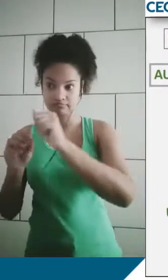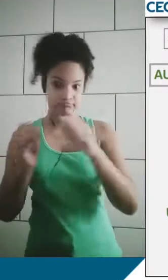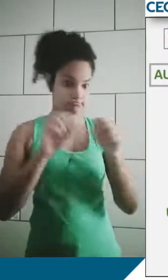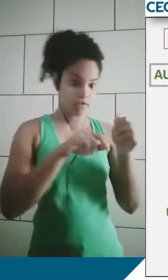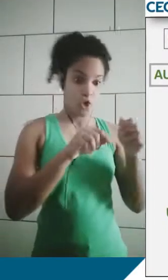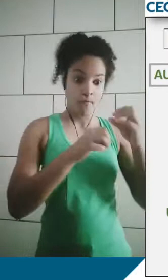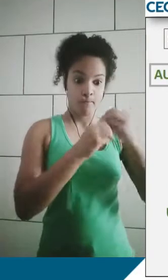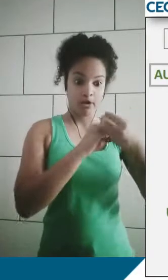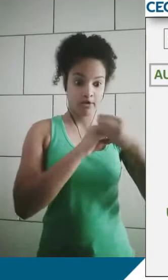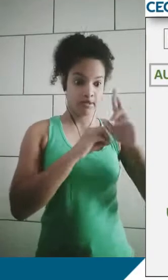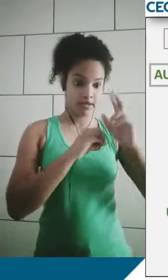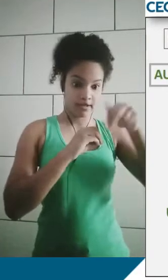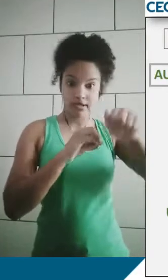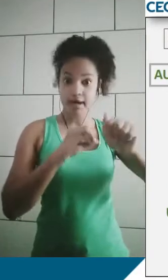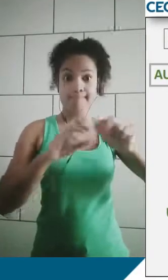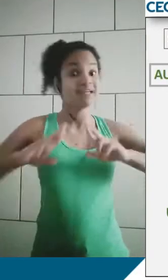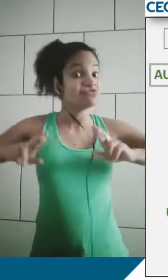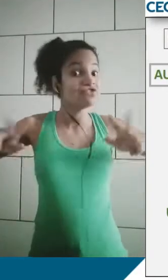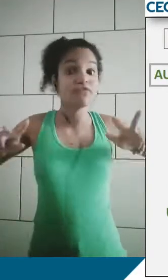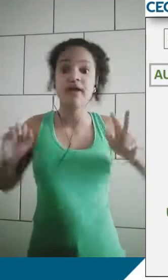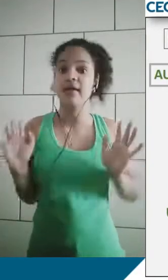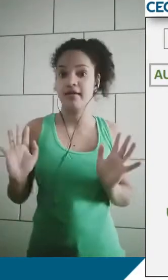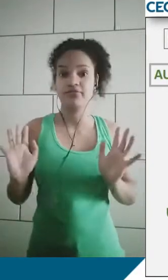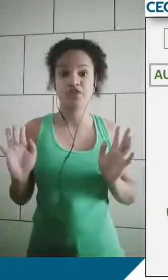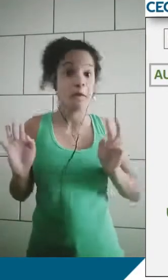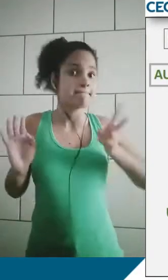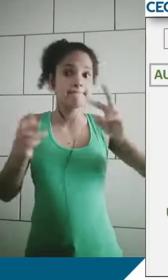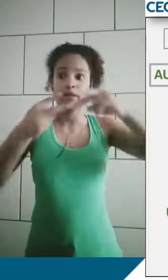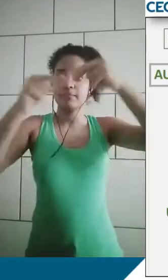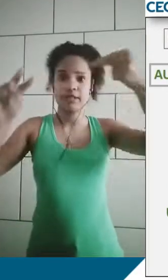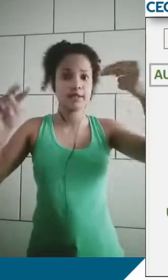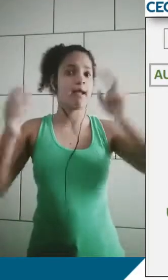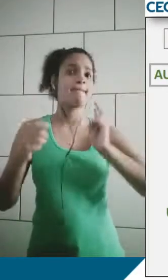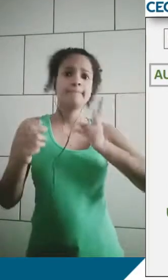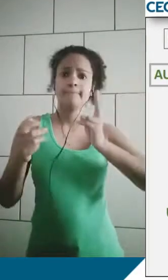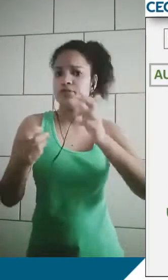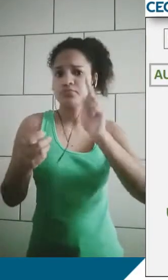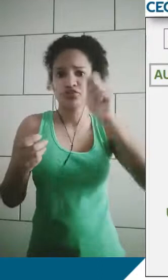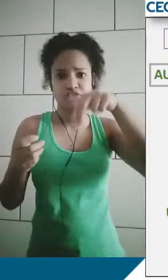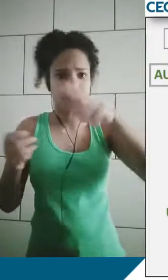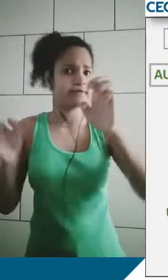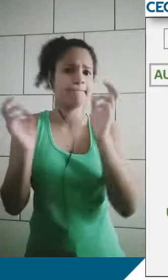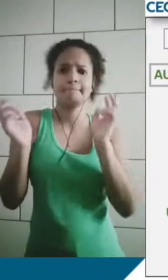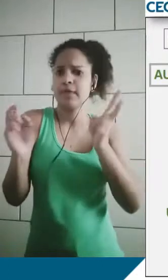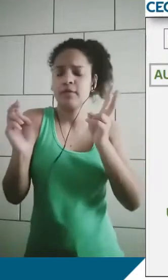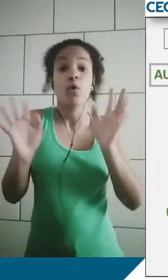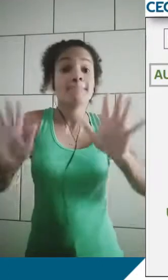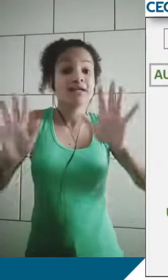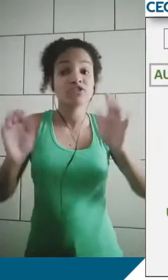RNA primário, que vieram do mesmo gene. Ou seja, um gene, então, pode